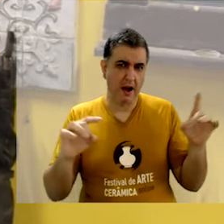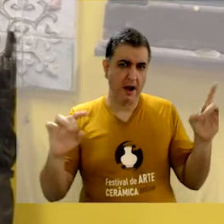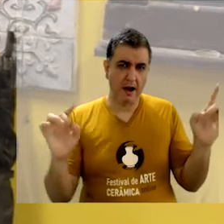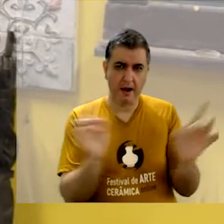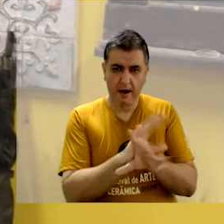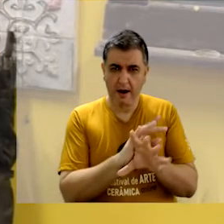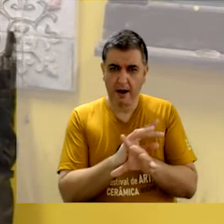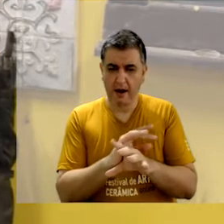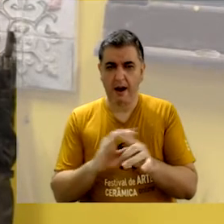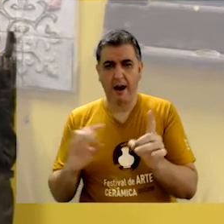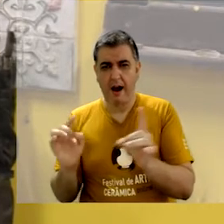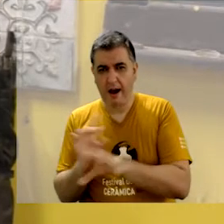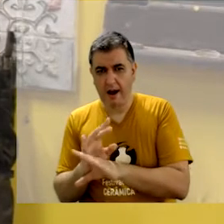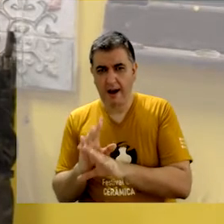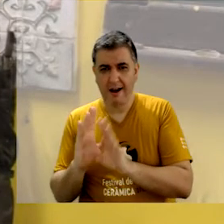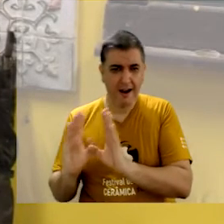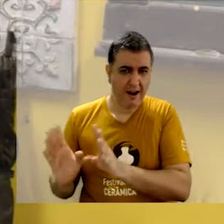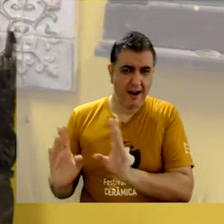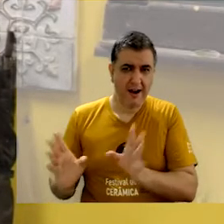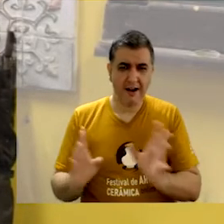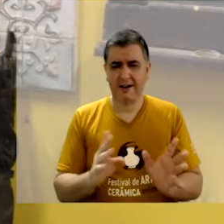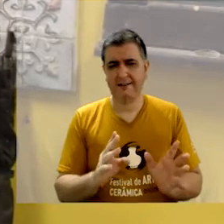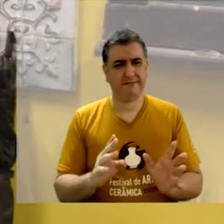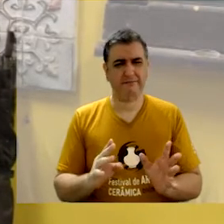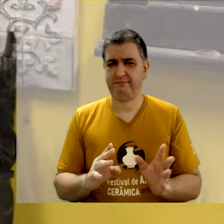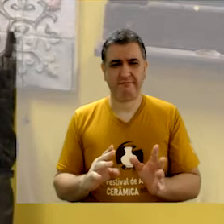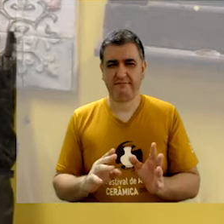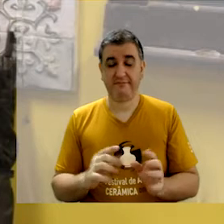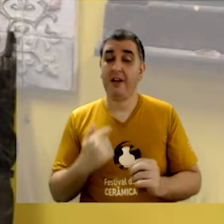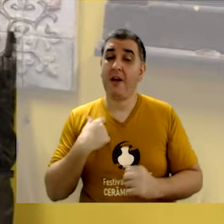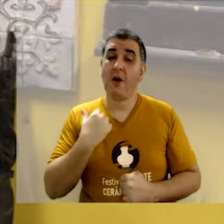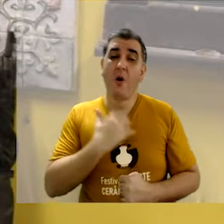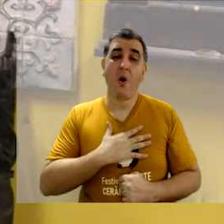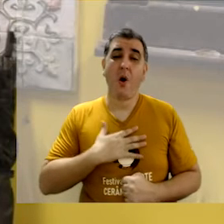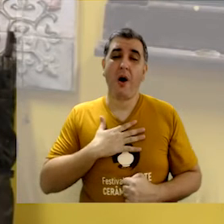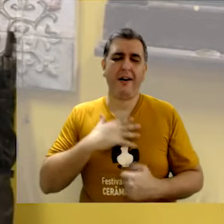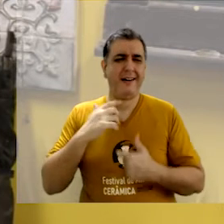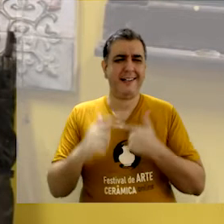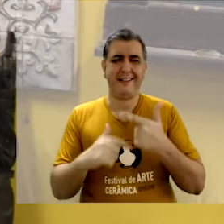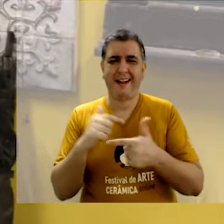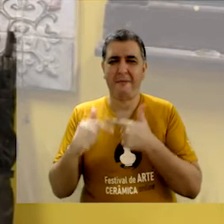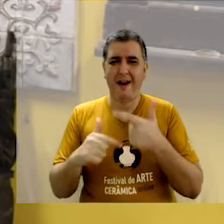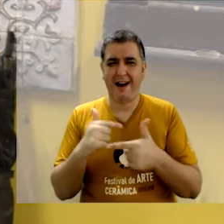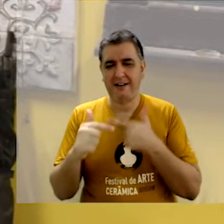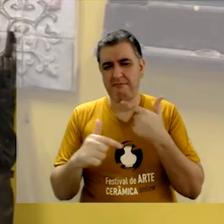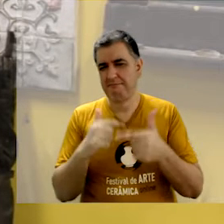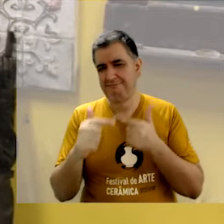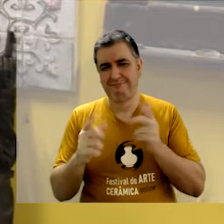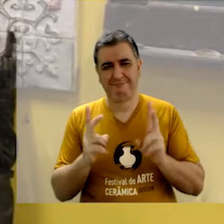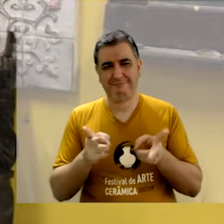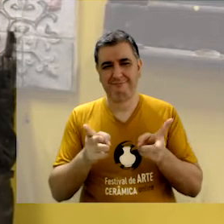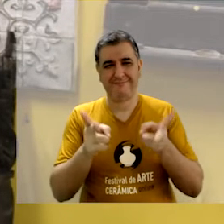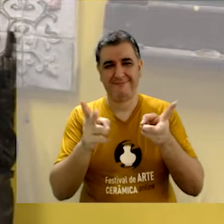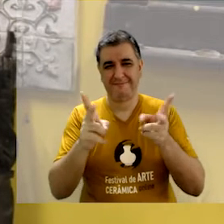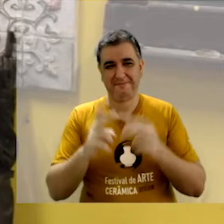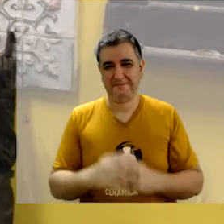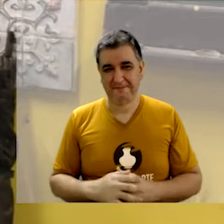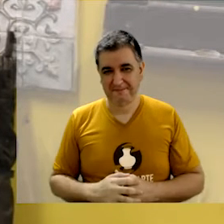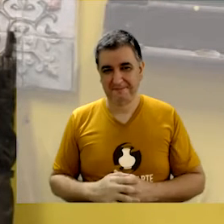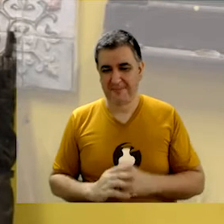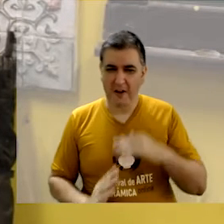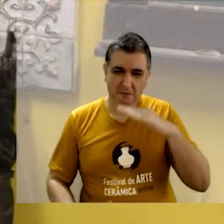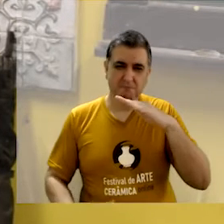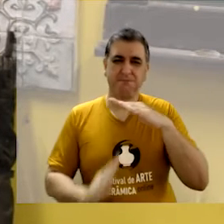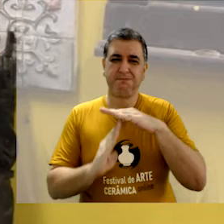esse produto acabado? A experiência me satisfaz muito como um produto que eu posso dizer que é finalizado. Agora,